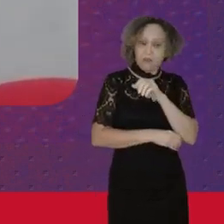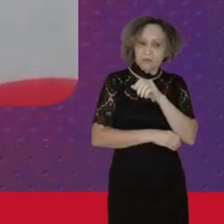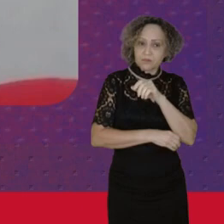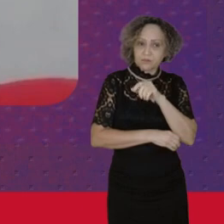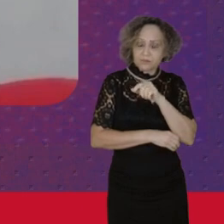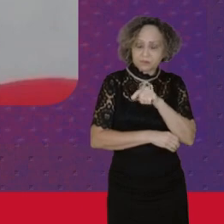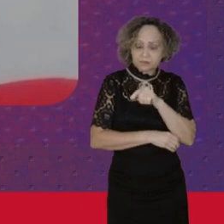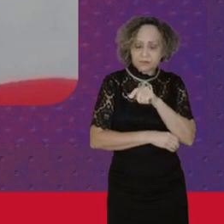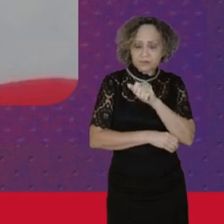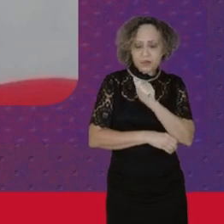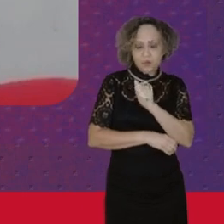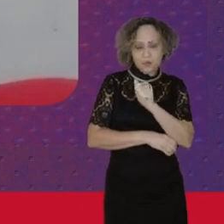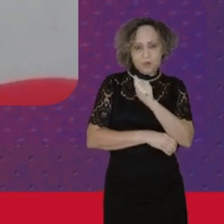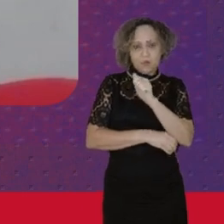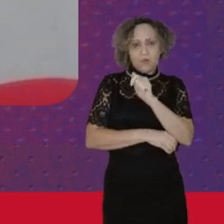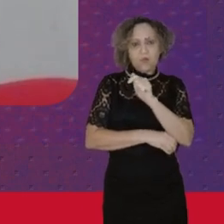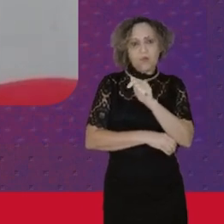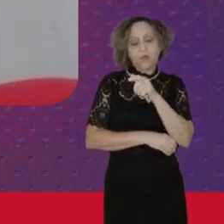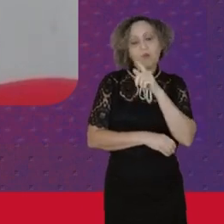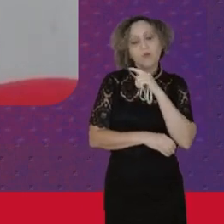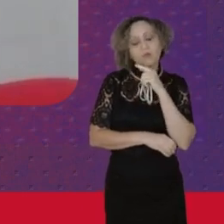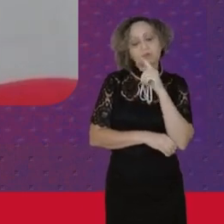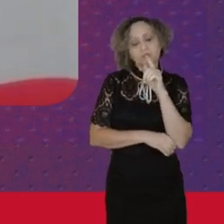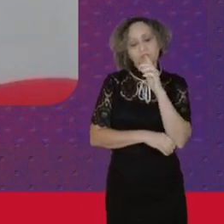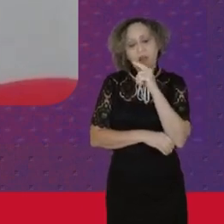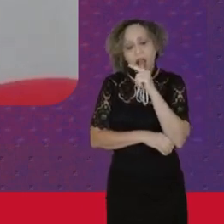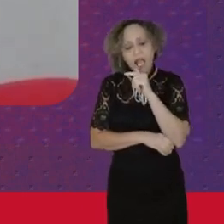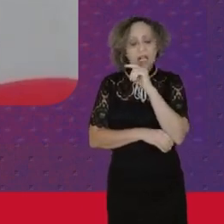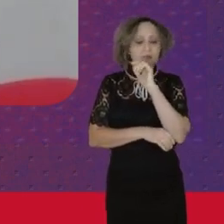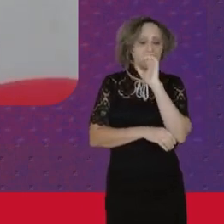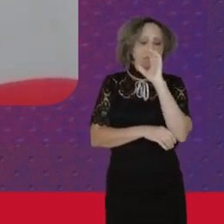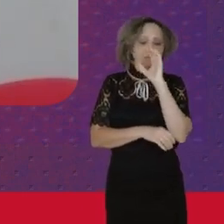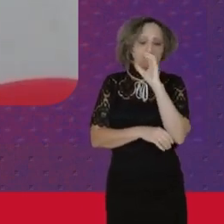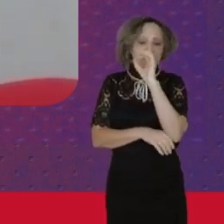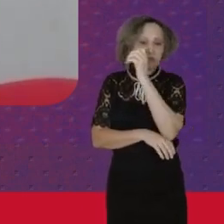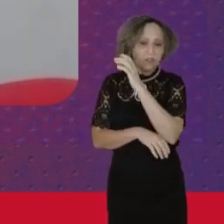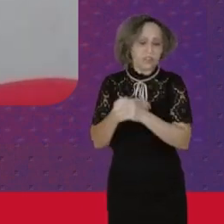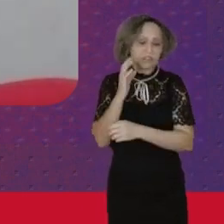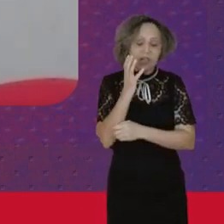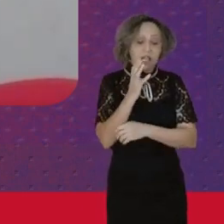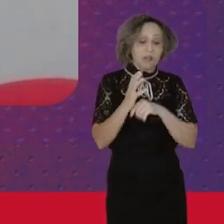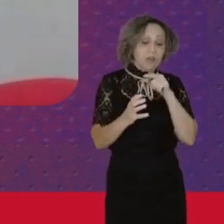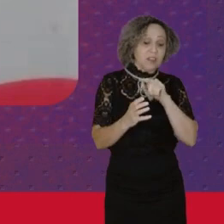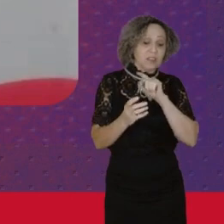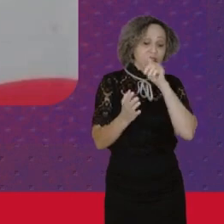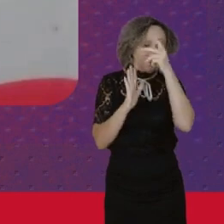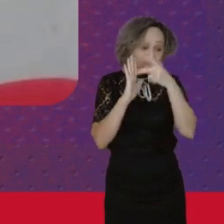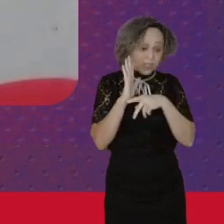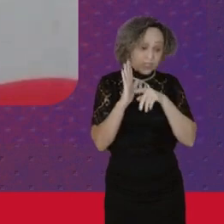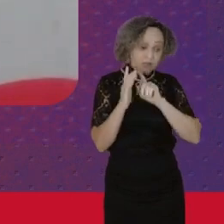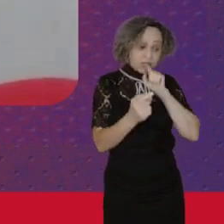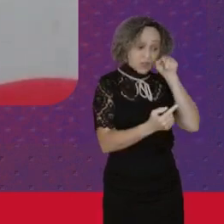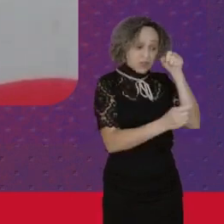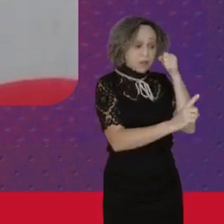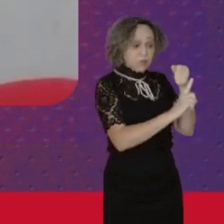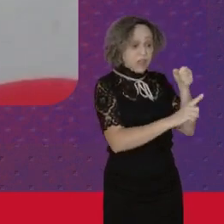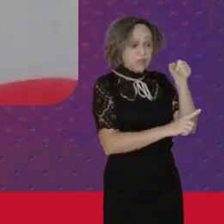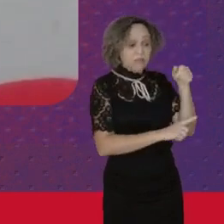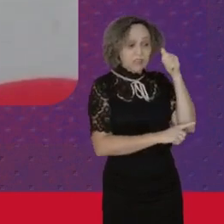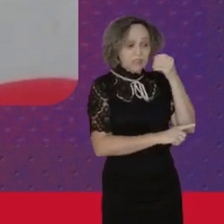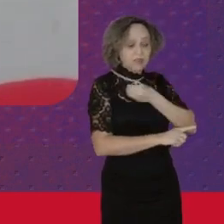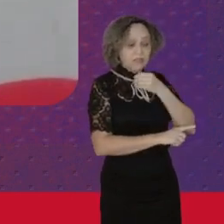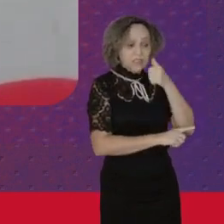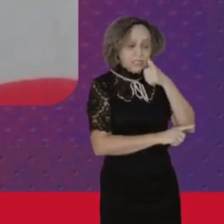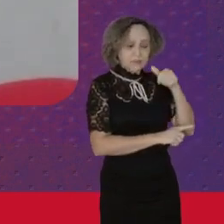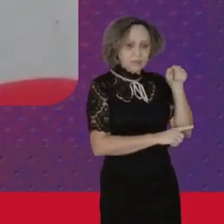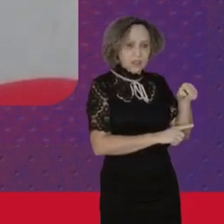para a transformação da vida das mulheres. Porque todo o processo de formação, toda a base é muito importante, mas